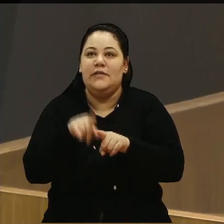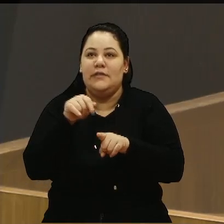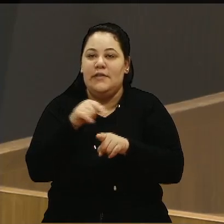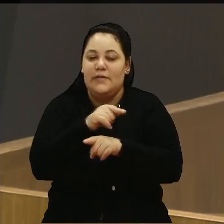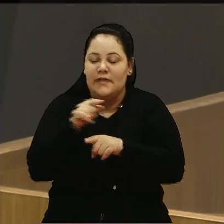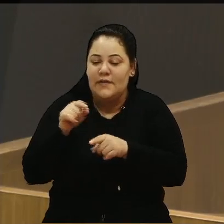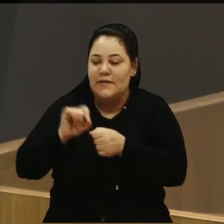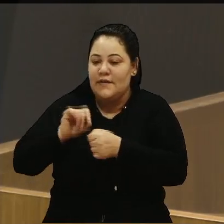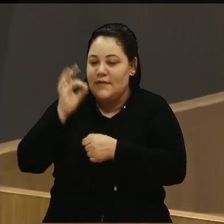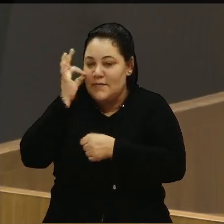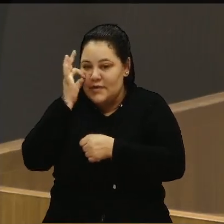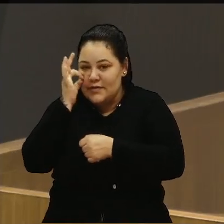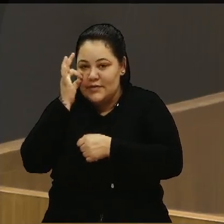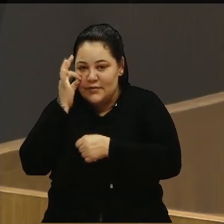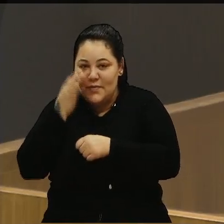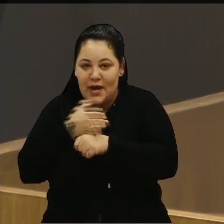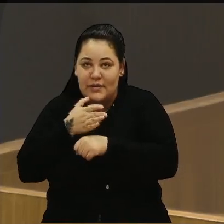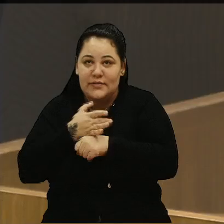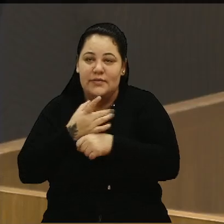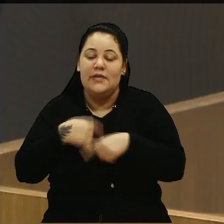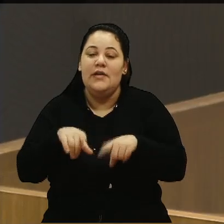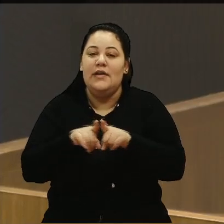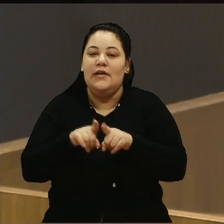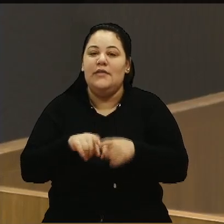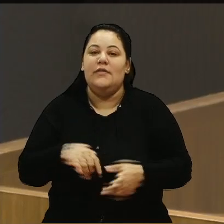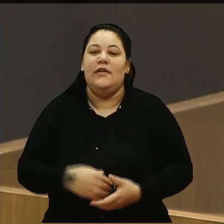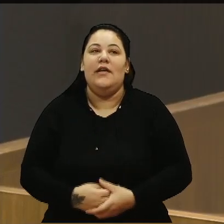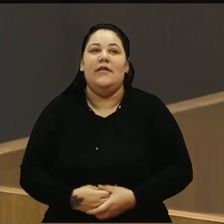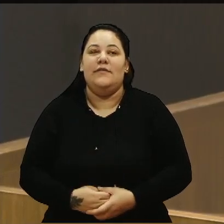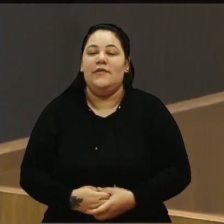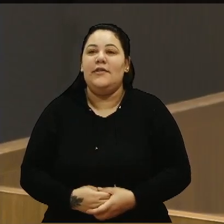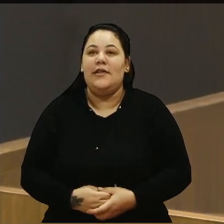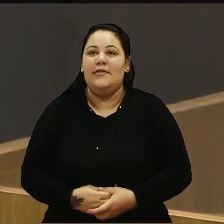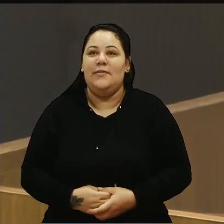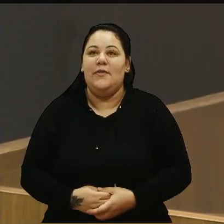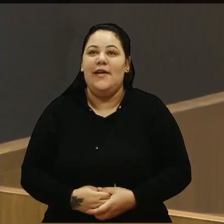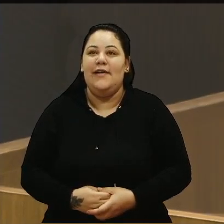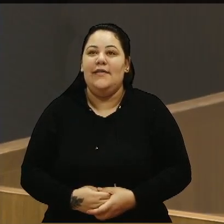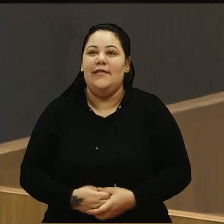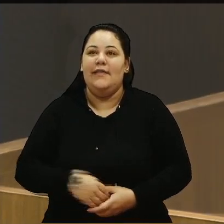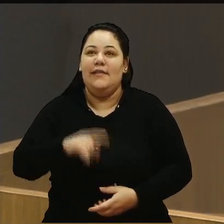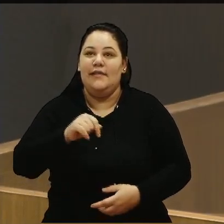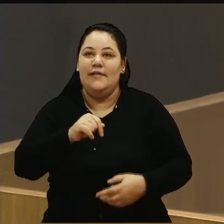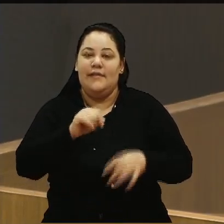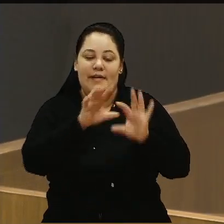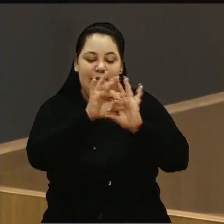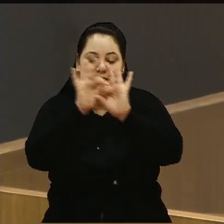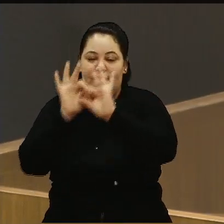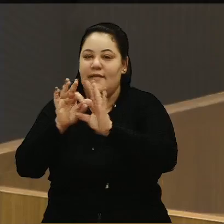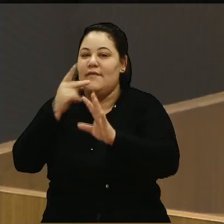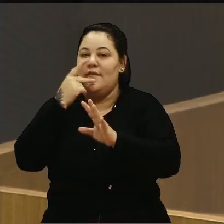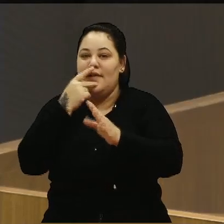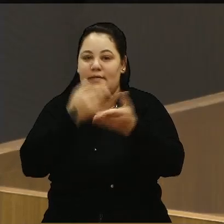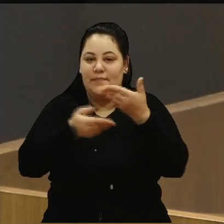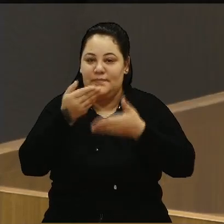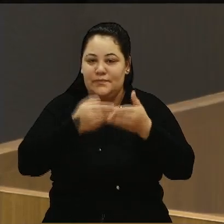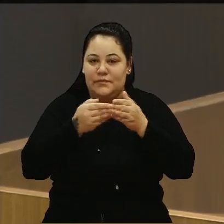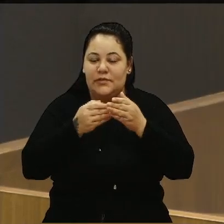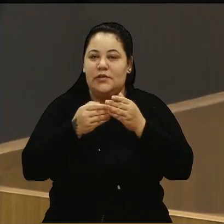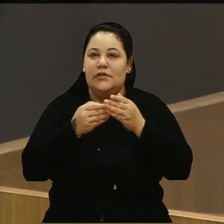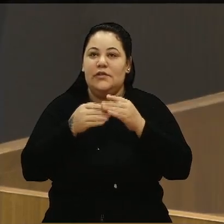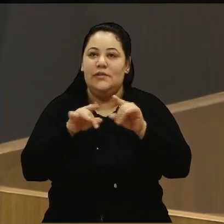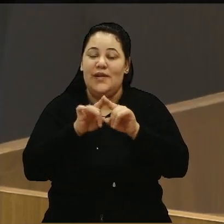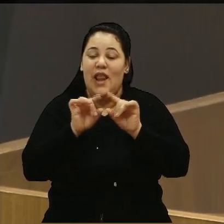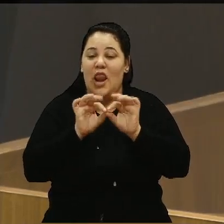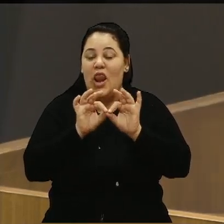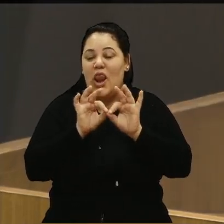fazem presentes. Esse contexto ele lida com as grandes distâncias dos centros